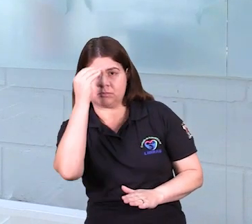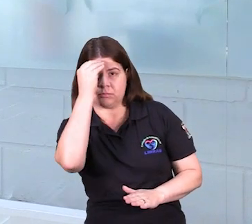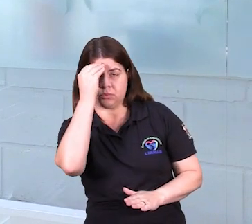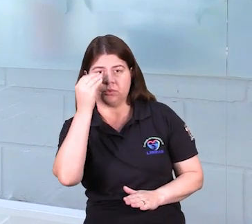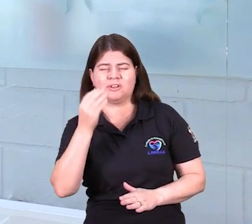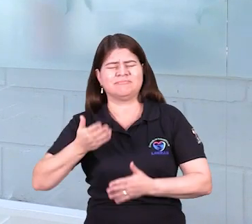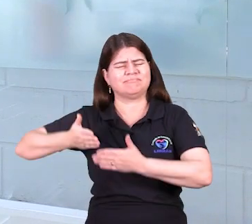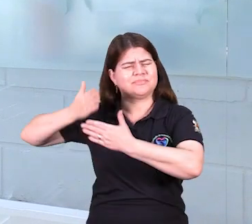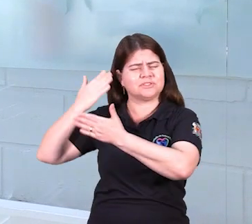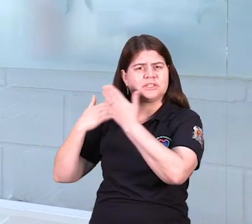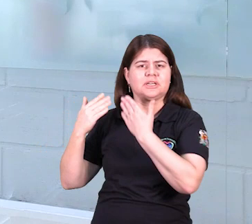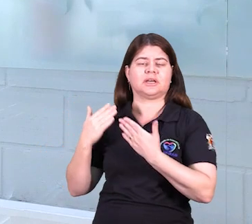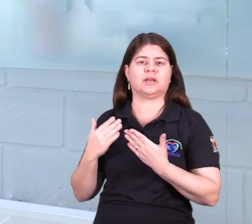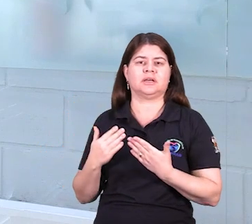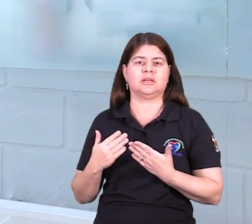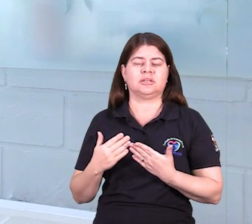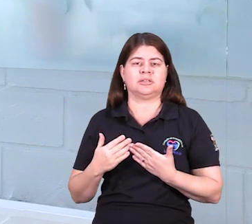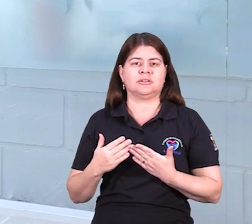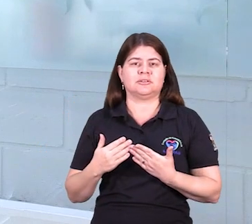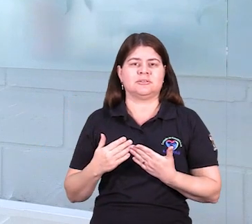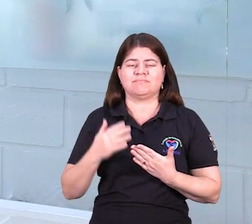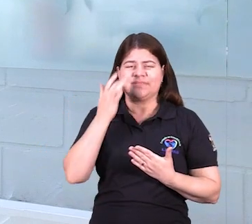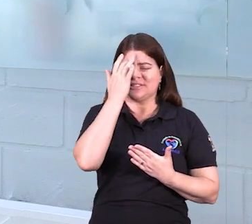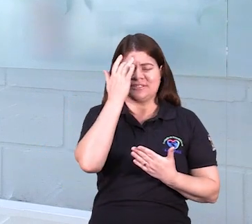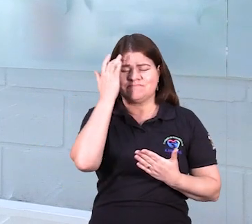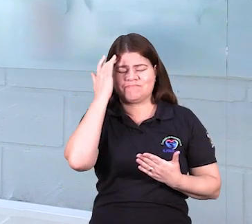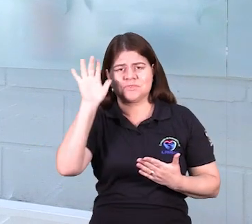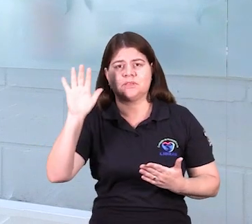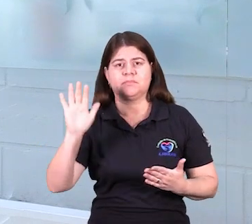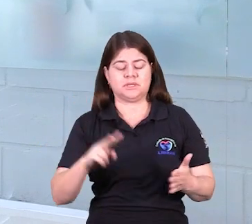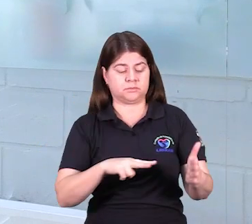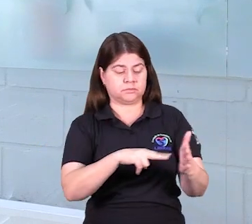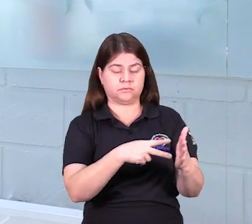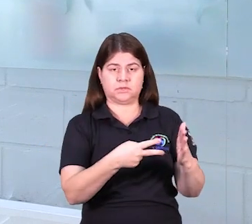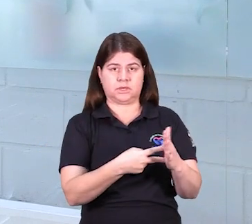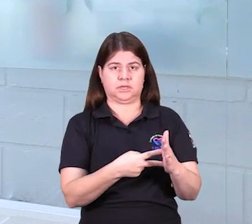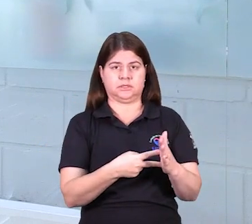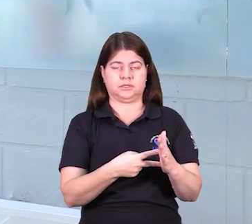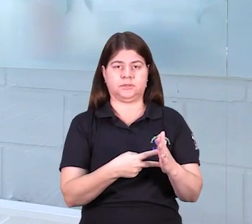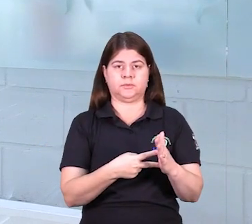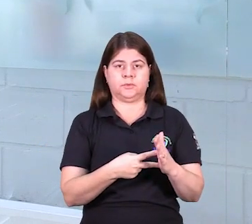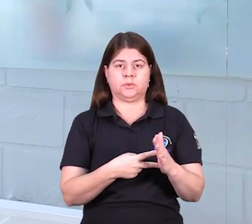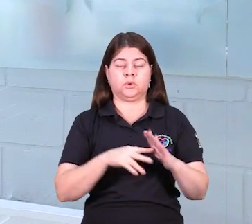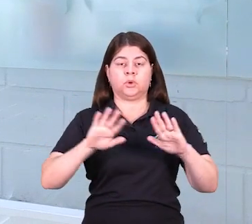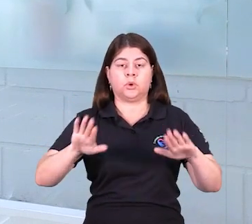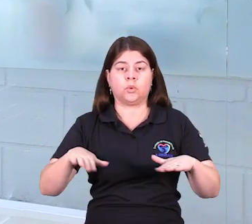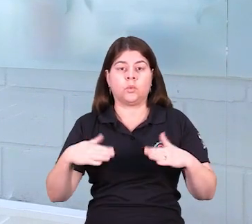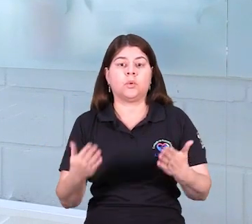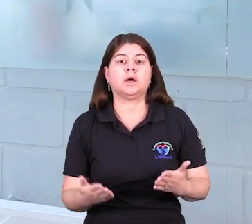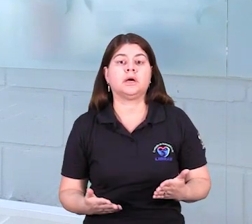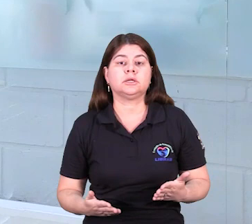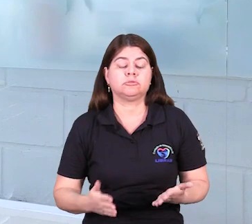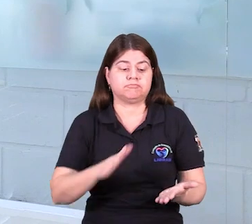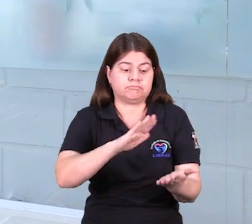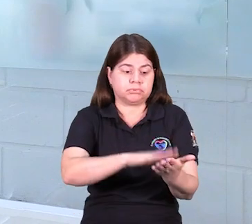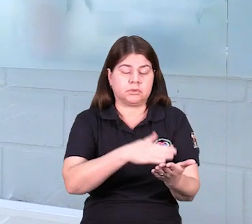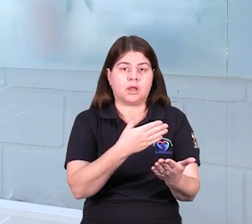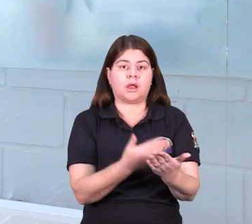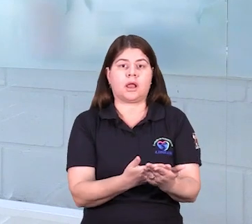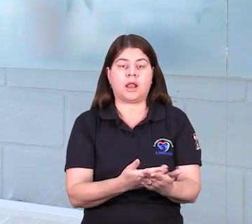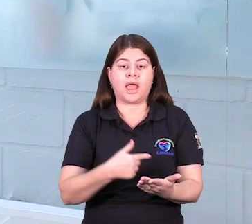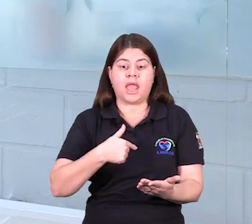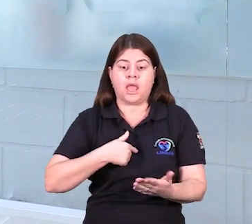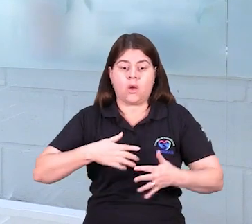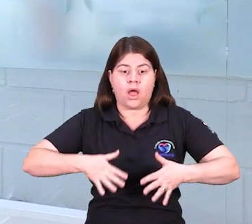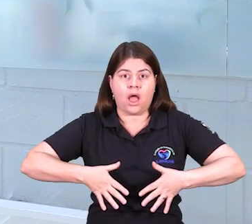época, e a gente não sabe o significado. E na hora que a gente foi interpretar para Libras, qual foi minha surpresa que eu descobri que quem gritava era o